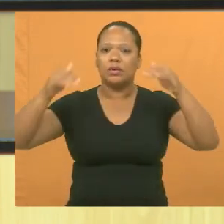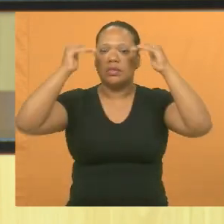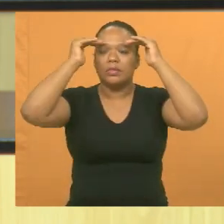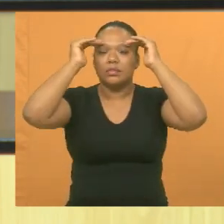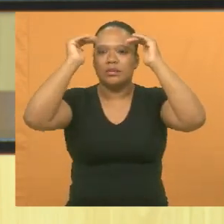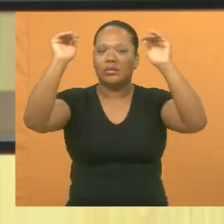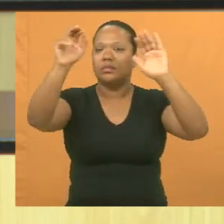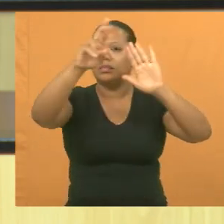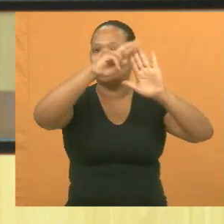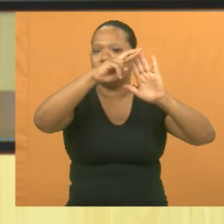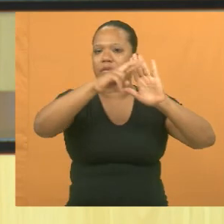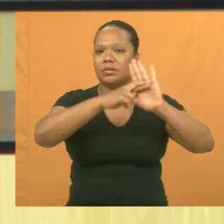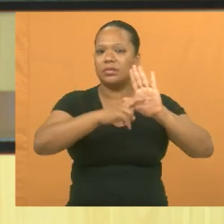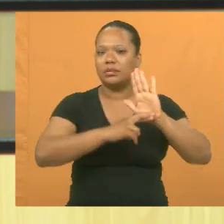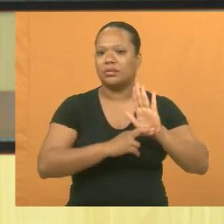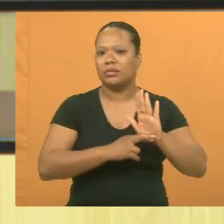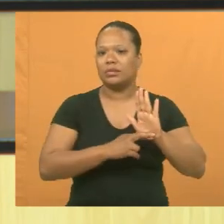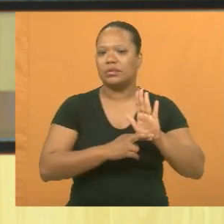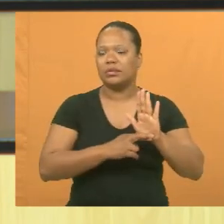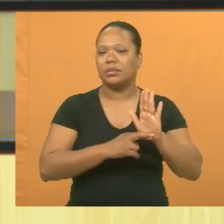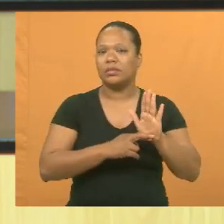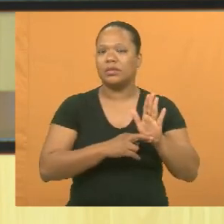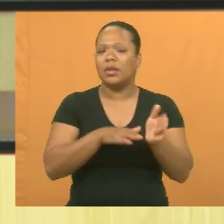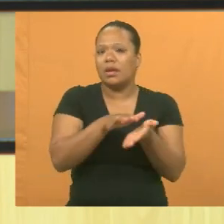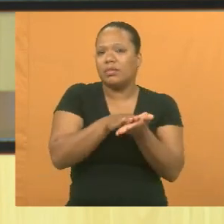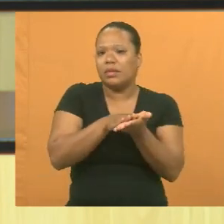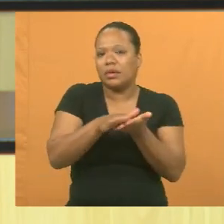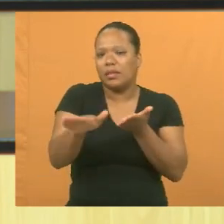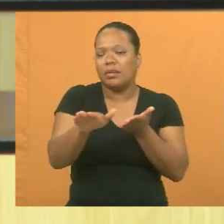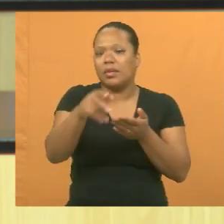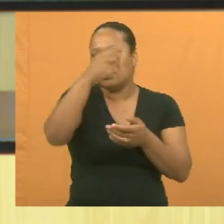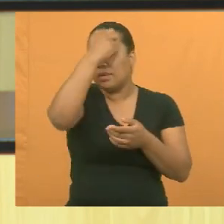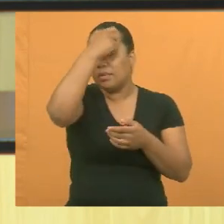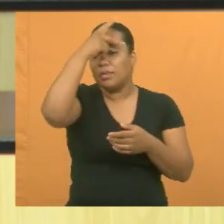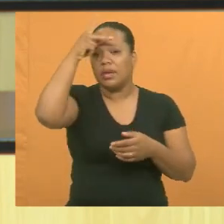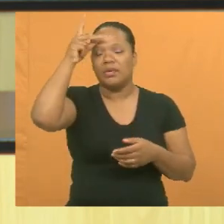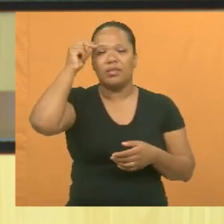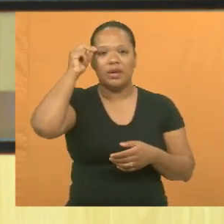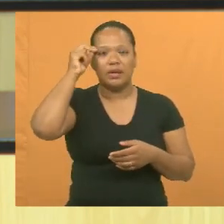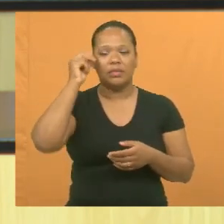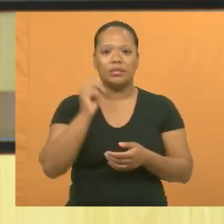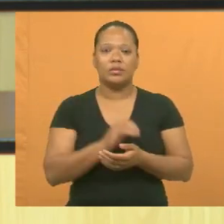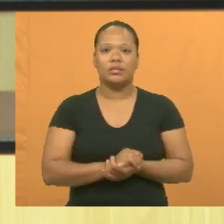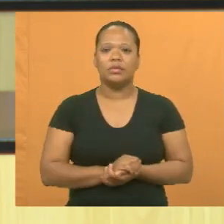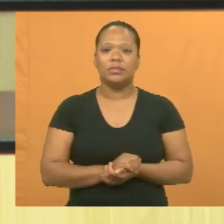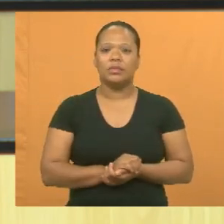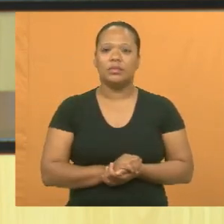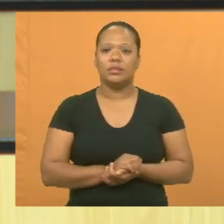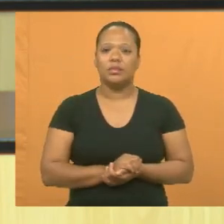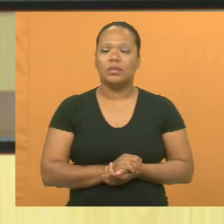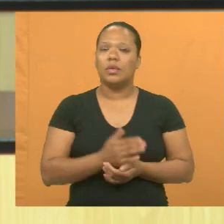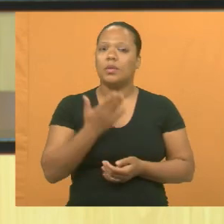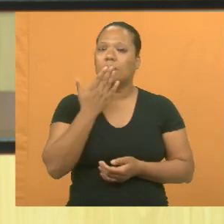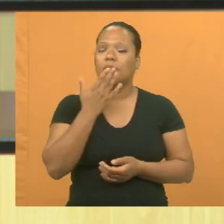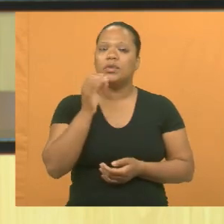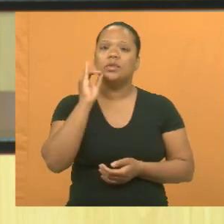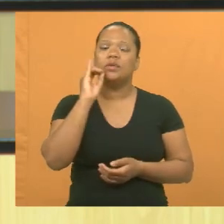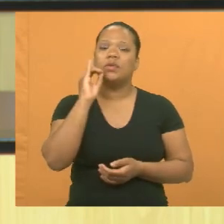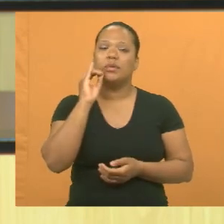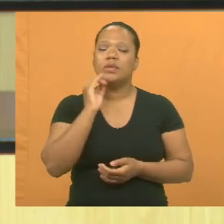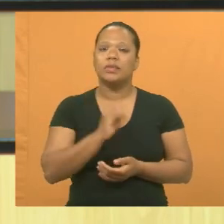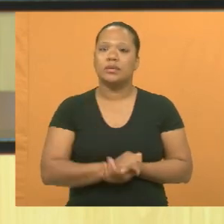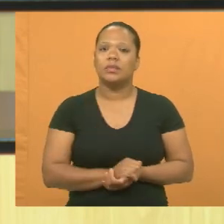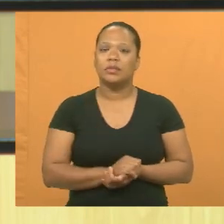as formalidades regimentais, seja encaminhado ao senhor prefeito municipal de Jacareí o seguinte pedido de